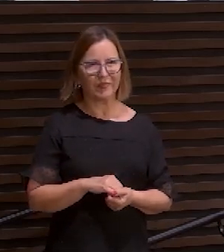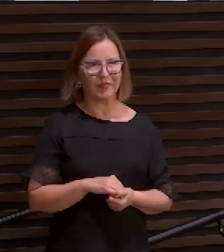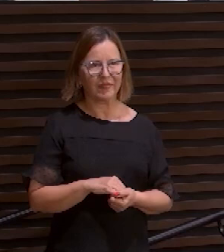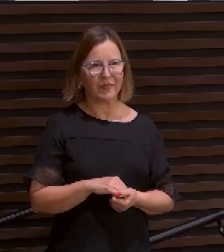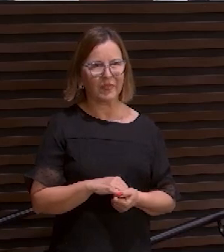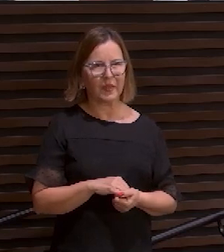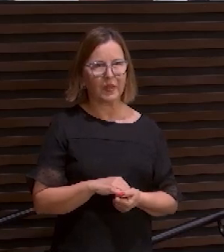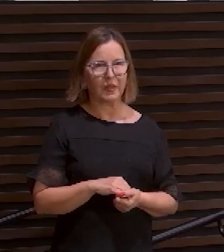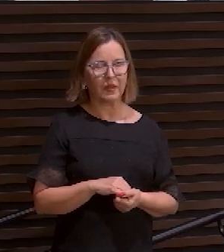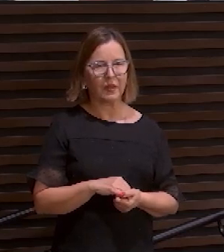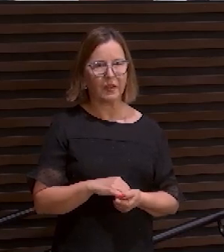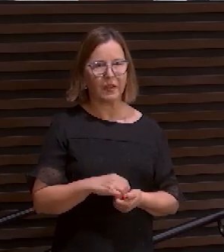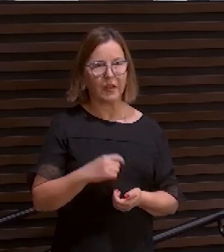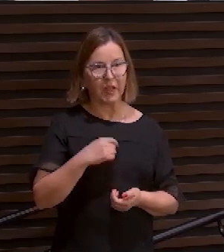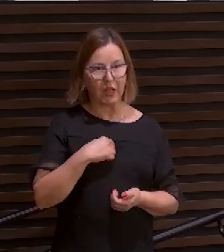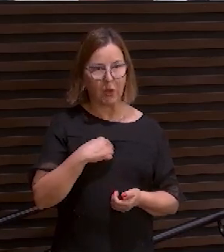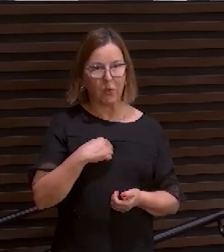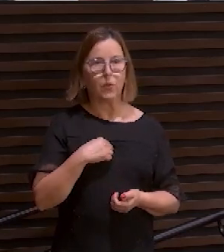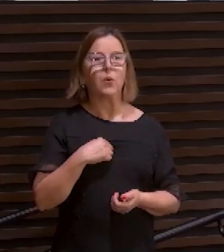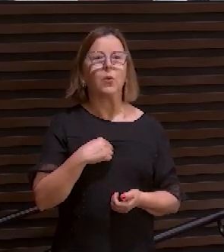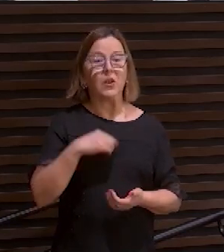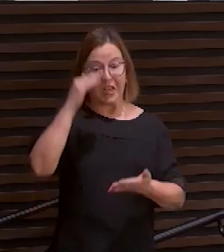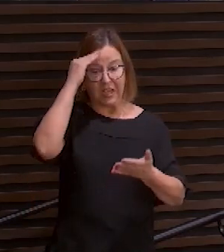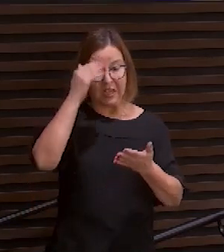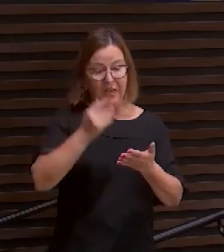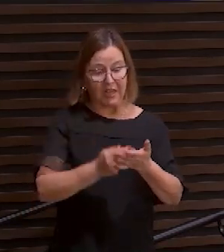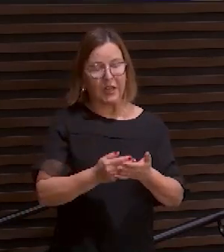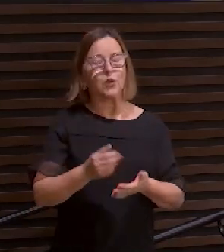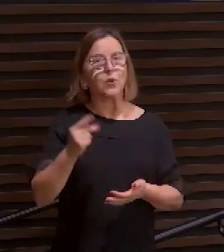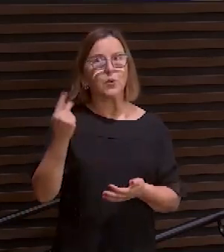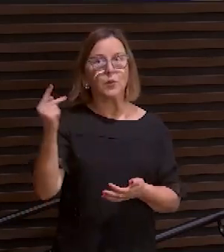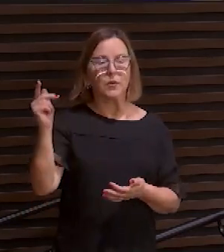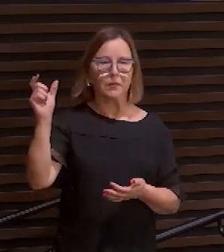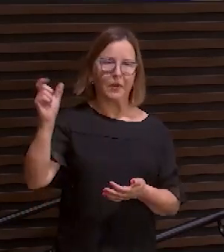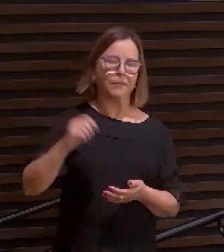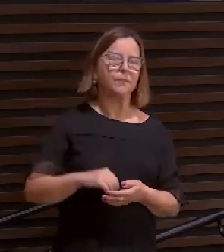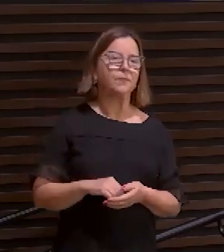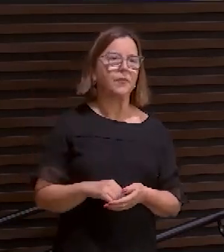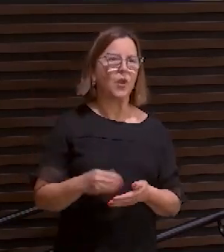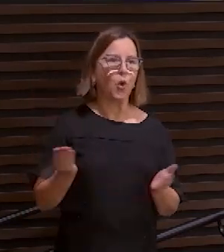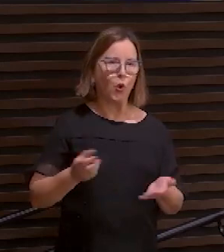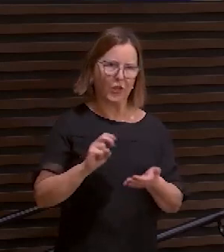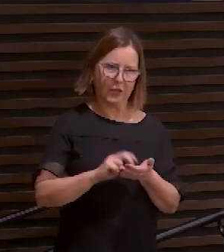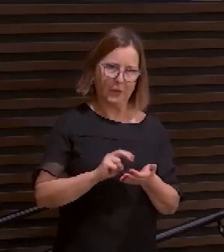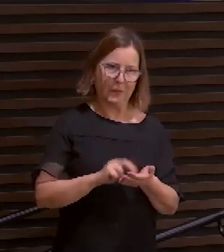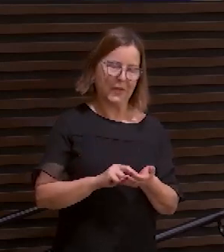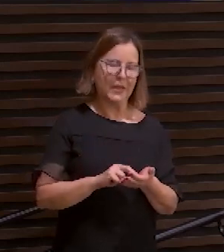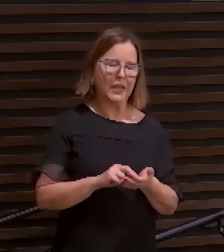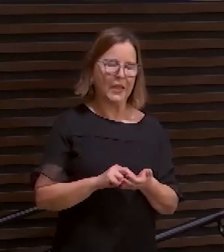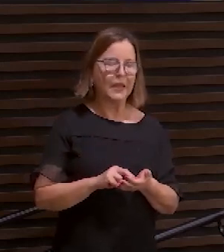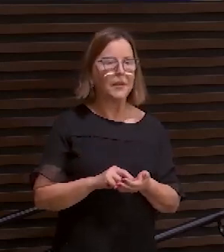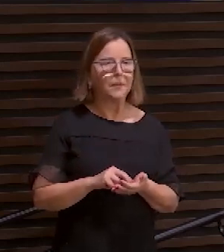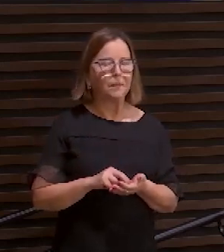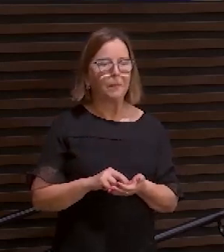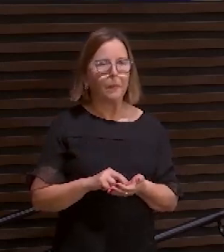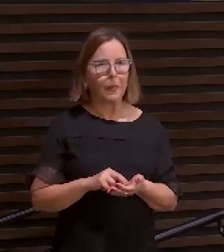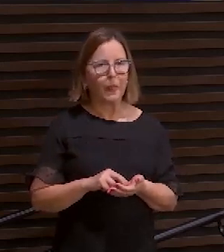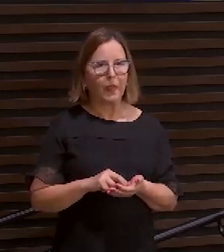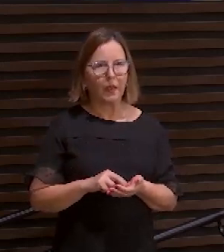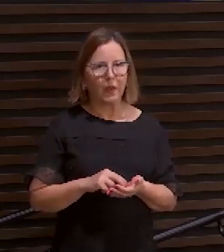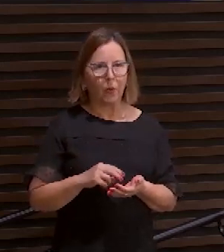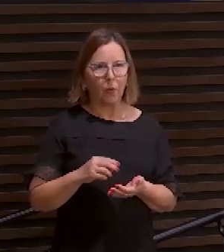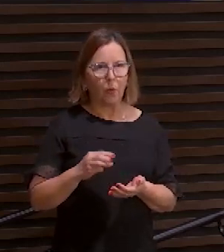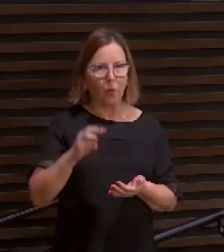Eu concordo com a tua palavra. Hoje o Marquinho estava pregando aqui pela manhã uma boa palavra, e